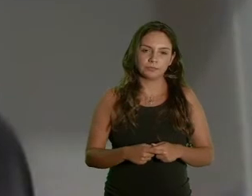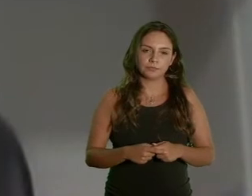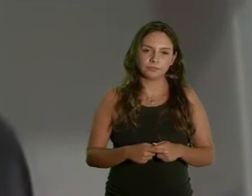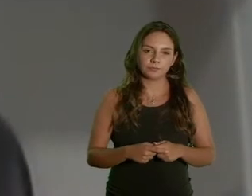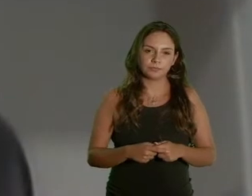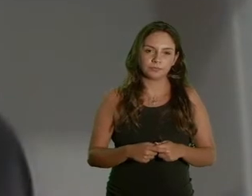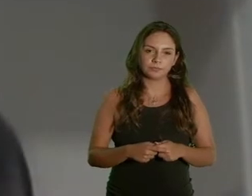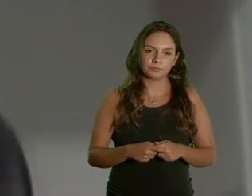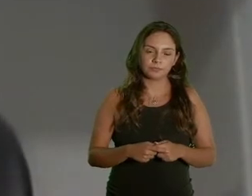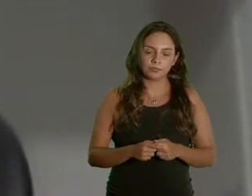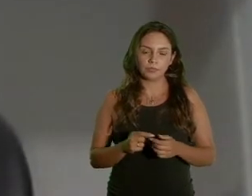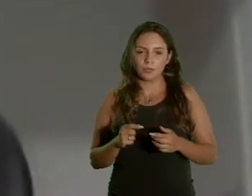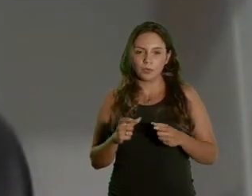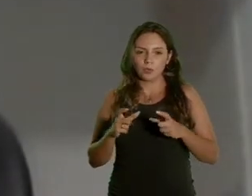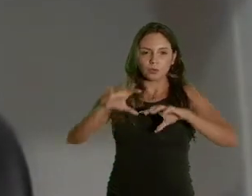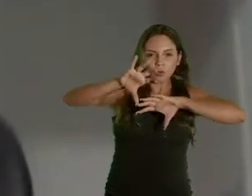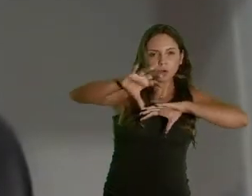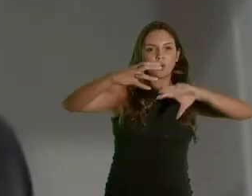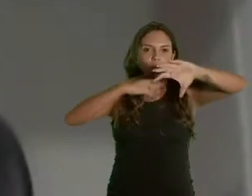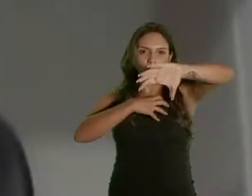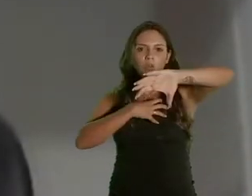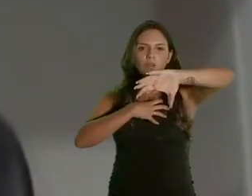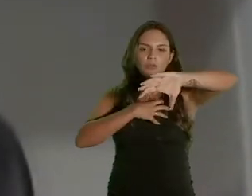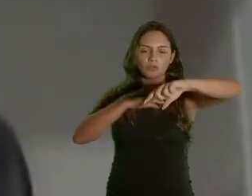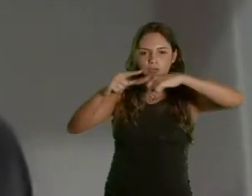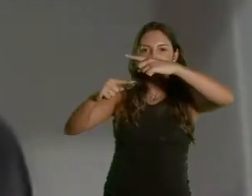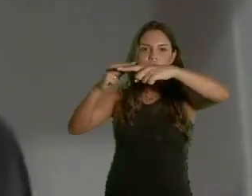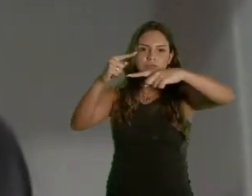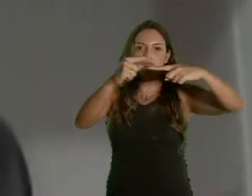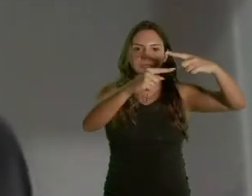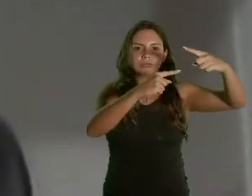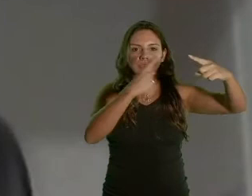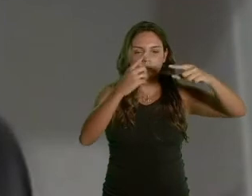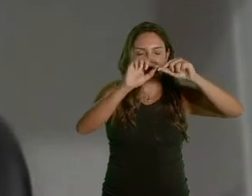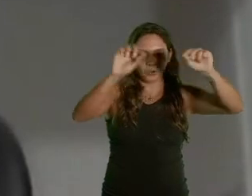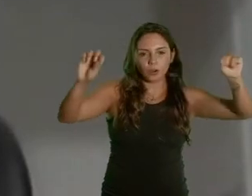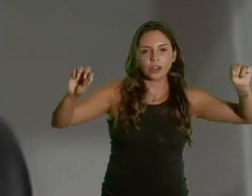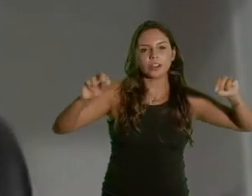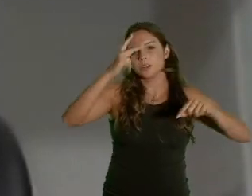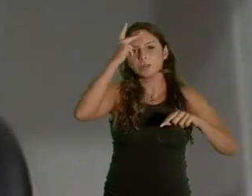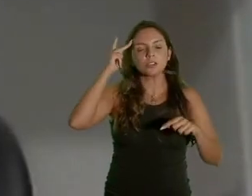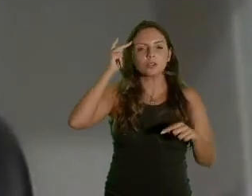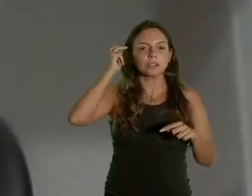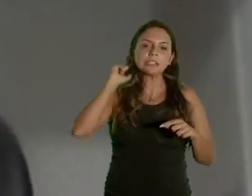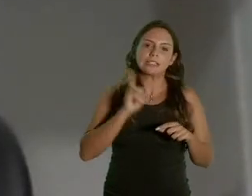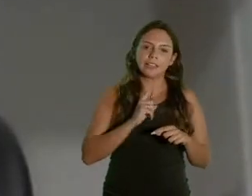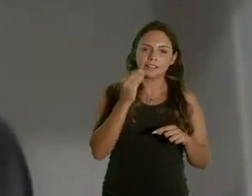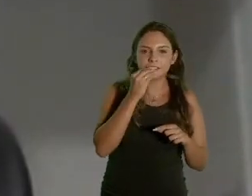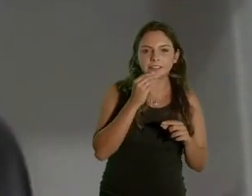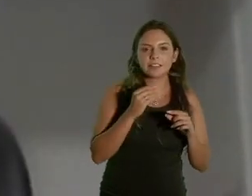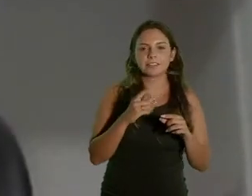e se coloque no lugar de outro, se coloque no lugar de outro. E assim nós criamos uma corrente de pessoas